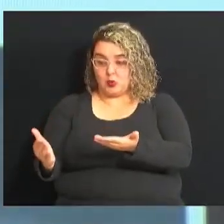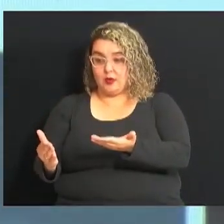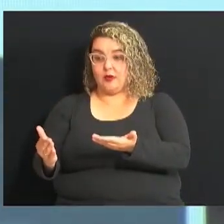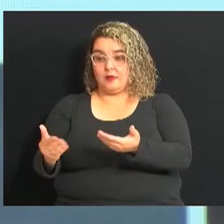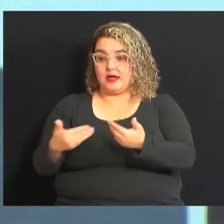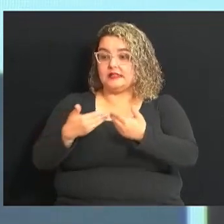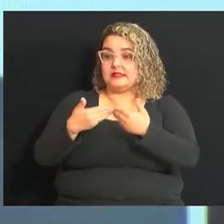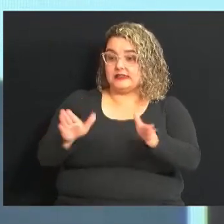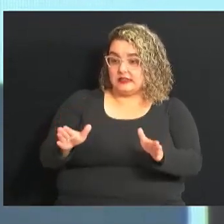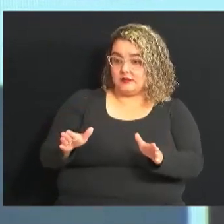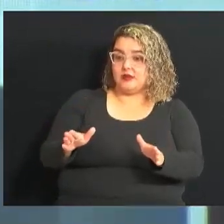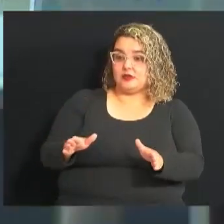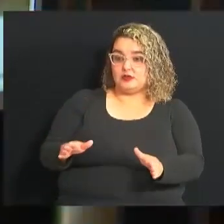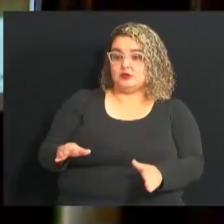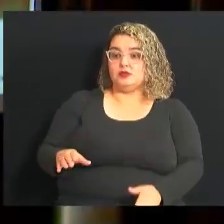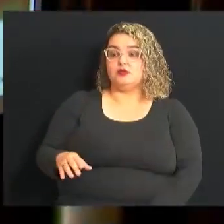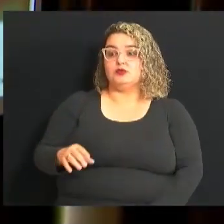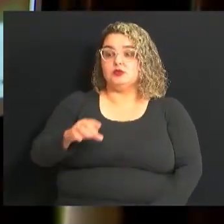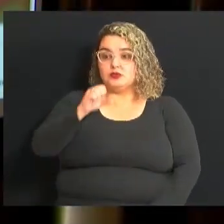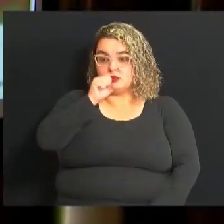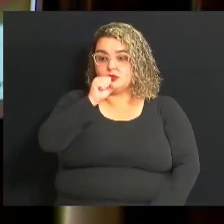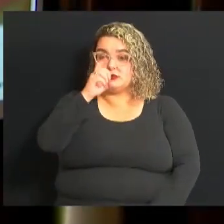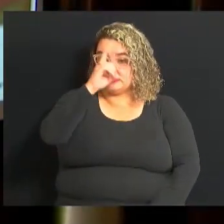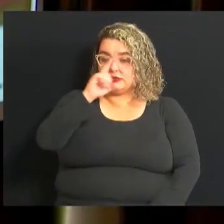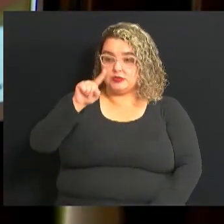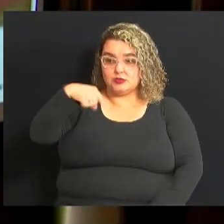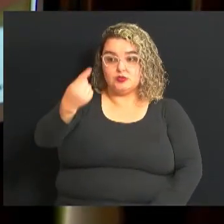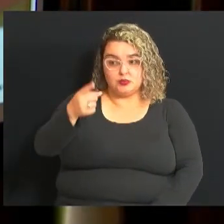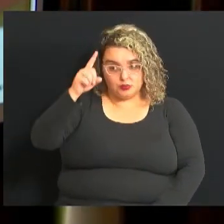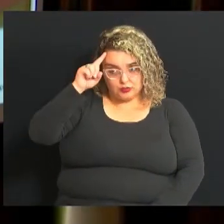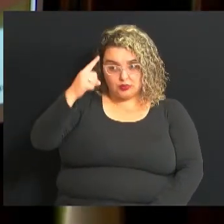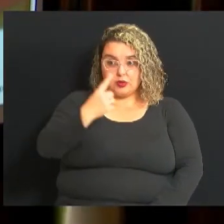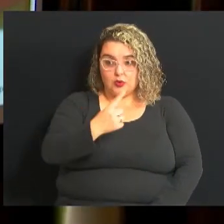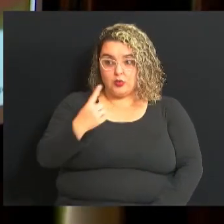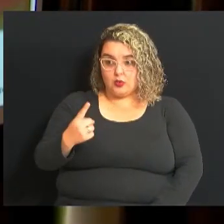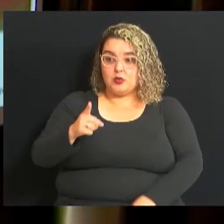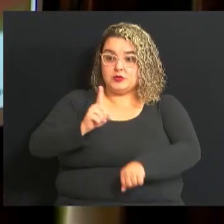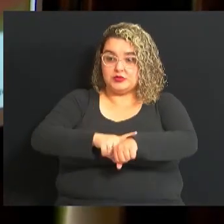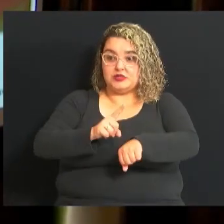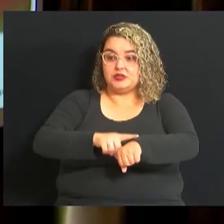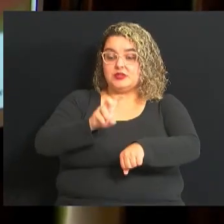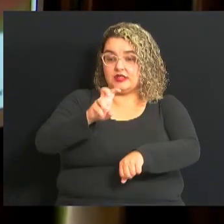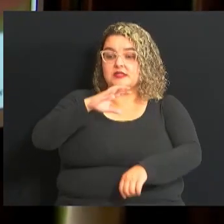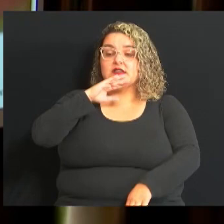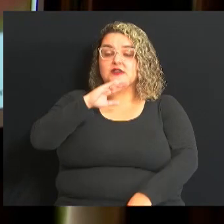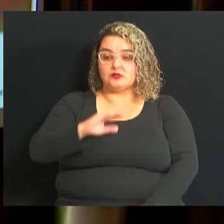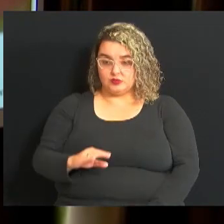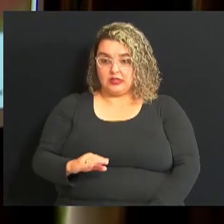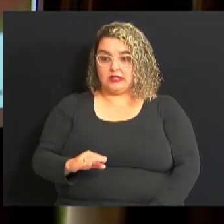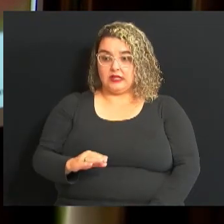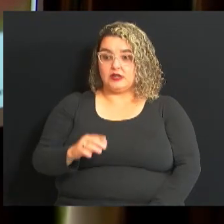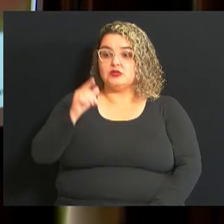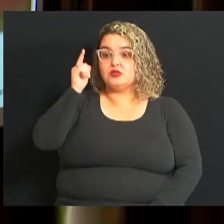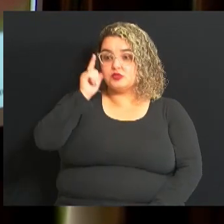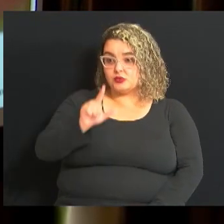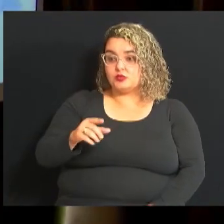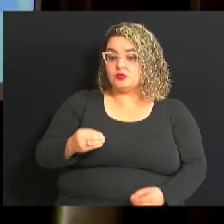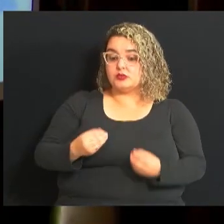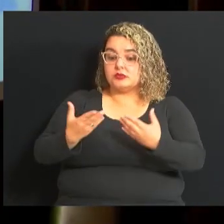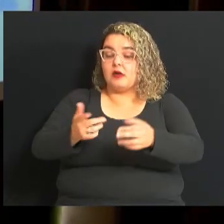abertura do Natal, vai ser no final de semana seguinte, né, no dia 11, a partir das 5 horas da tarde. A gente conseguiu trazer